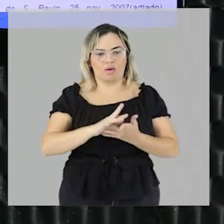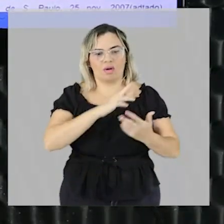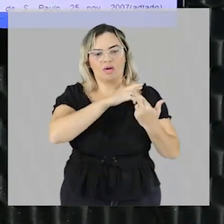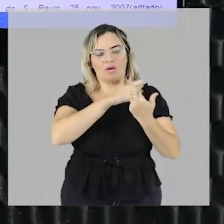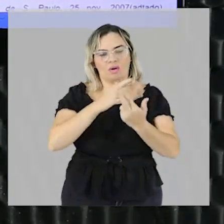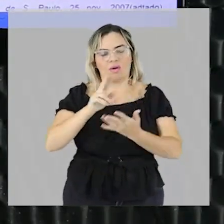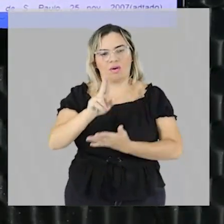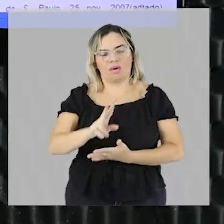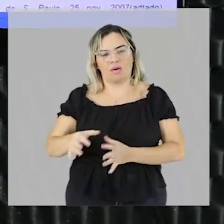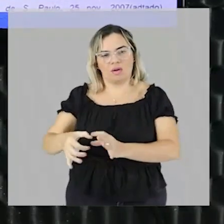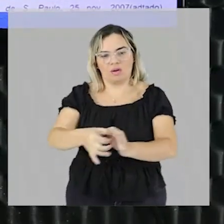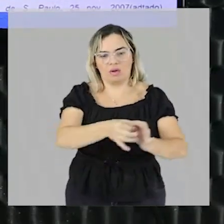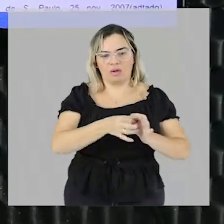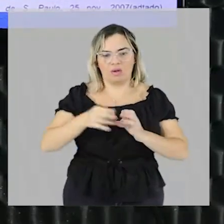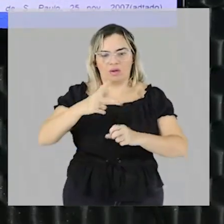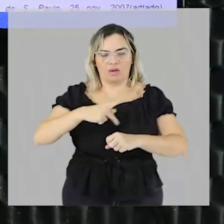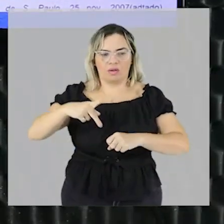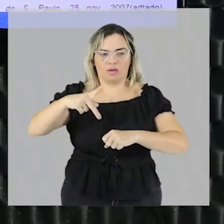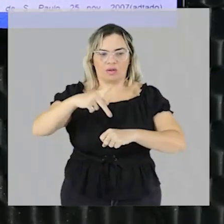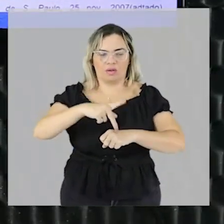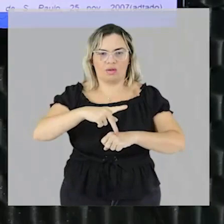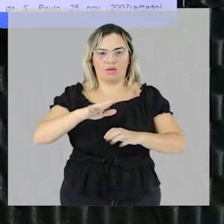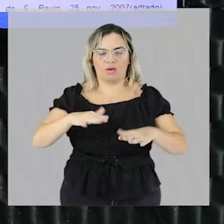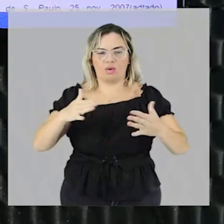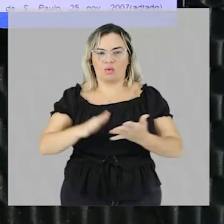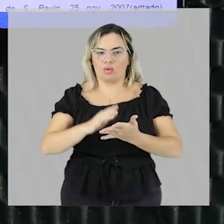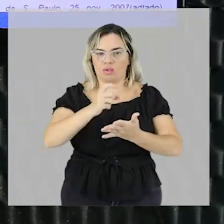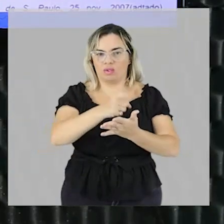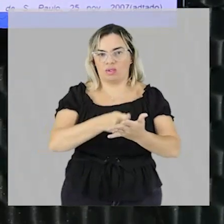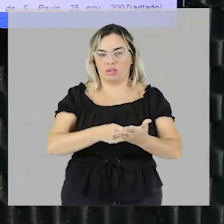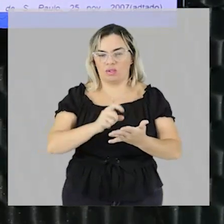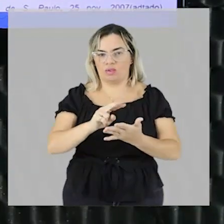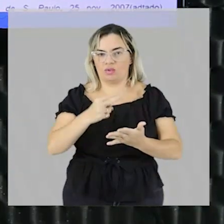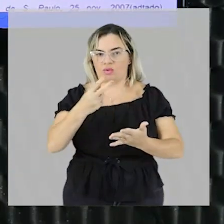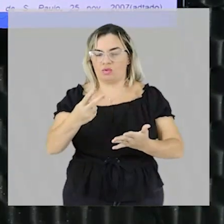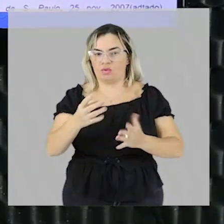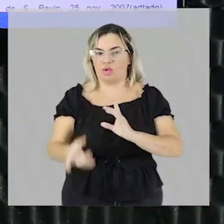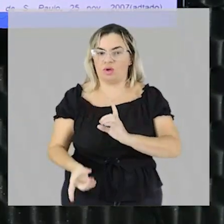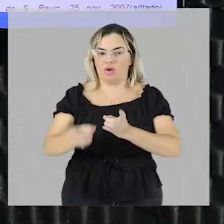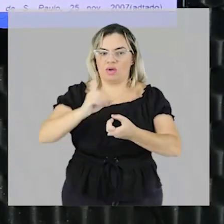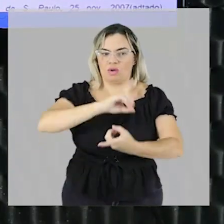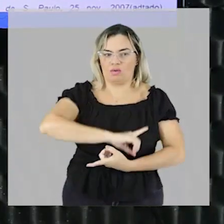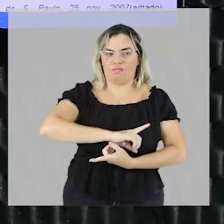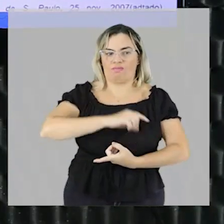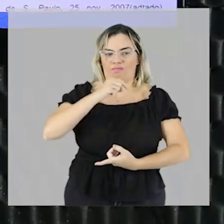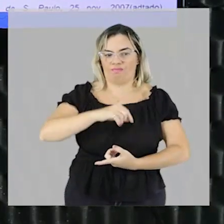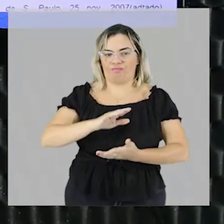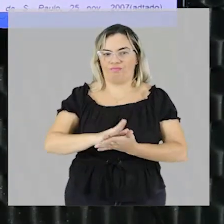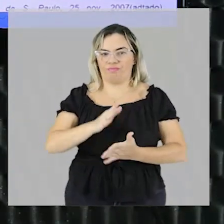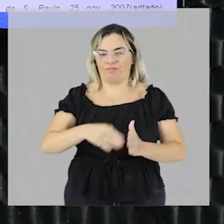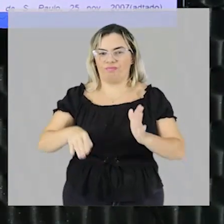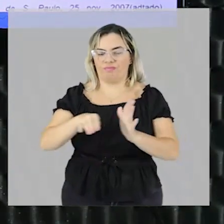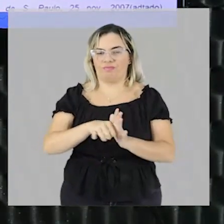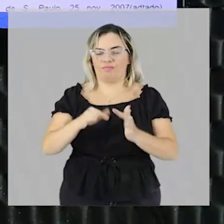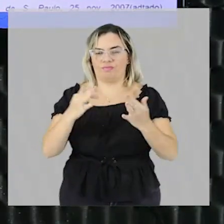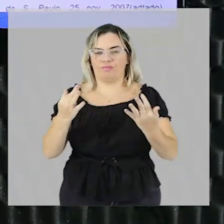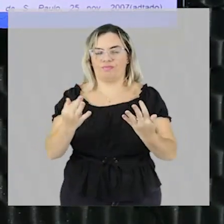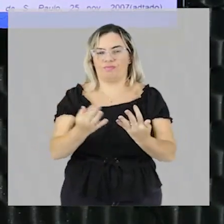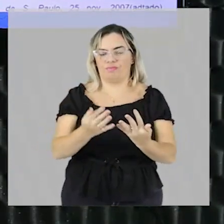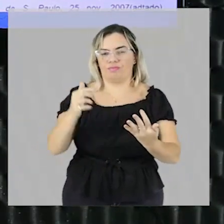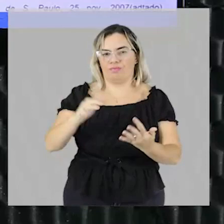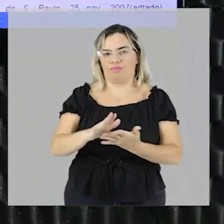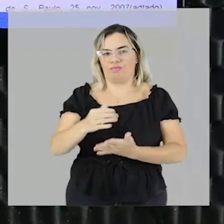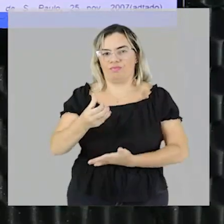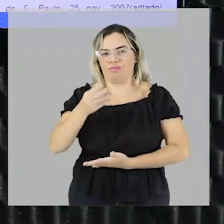país, isso não é verdade. O texto 2 já discorda de que a vinda da família real, ou mesmo as medidas de D. João